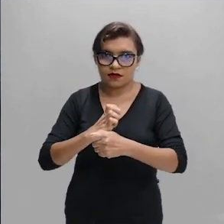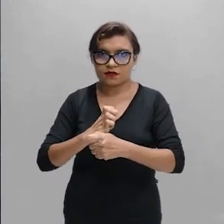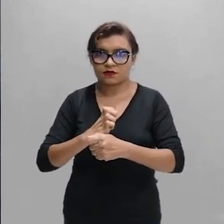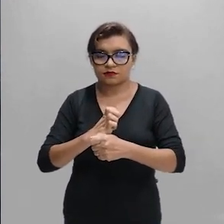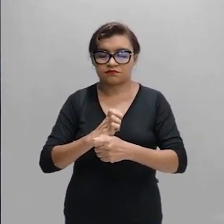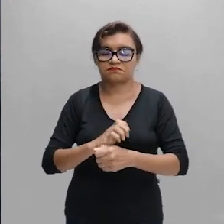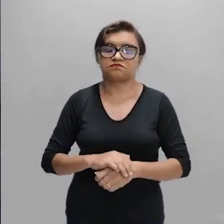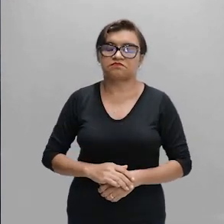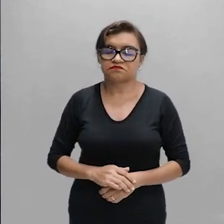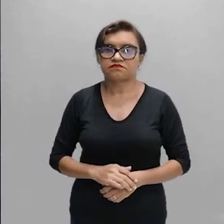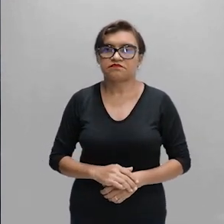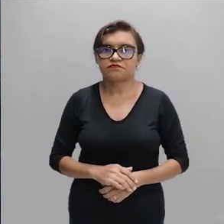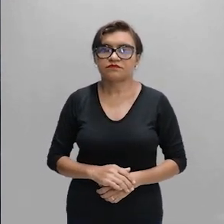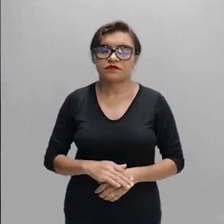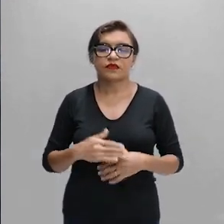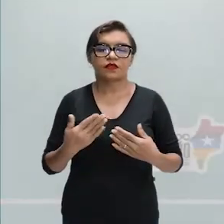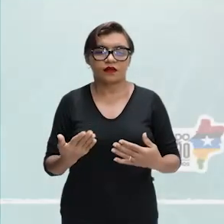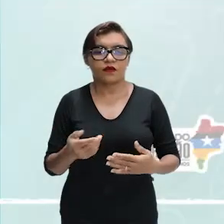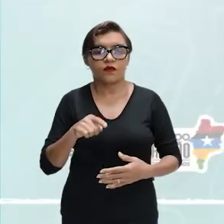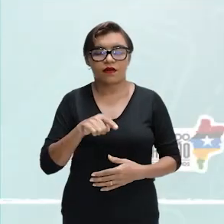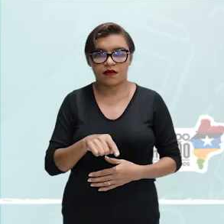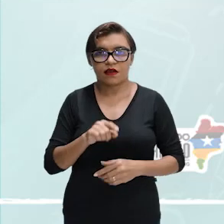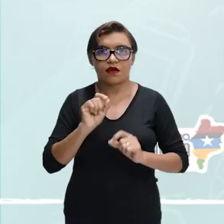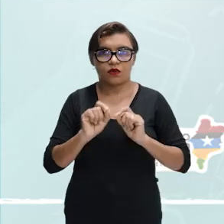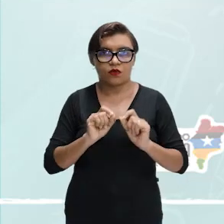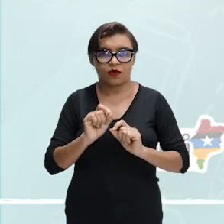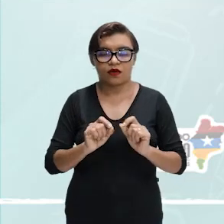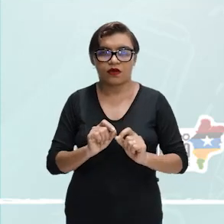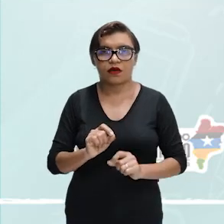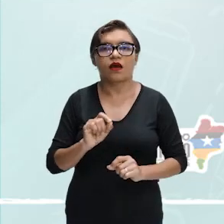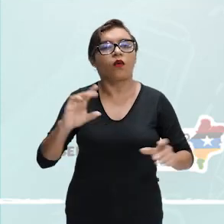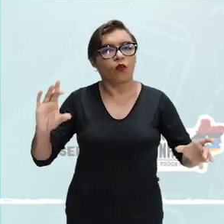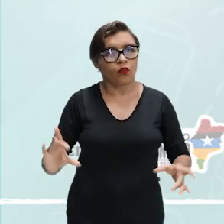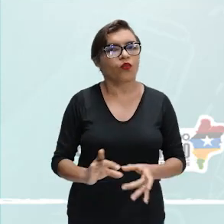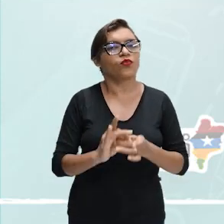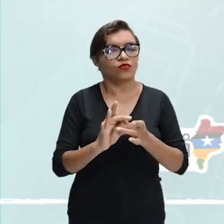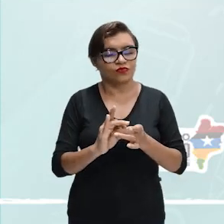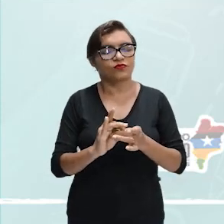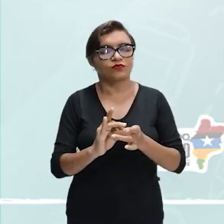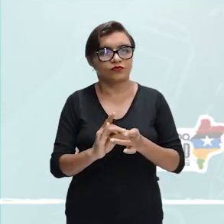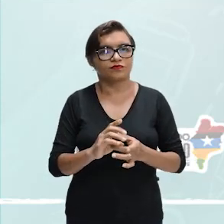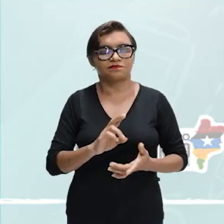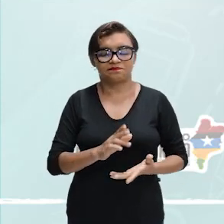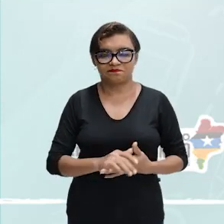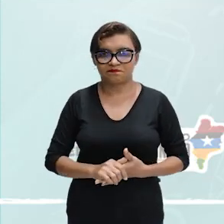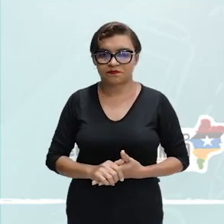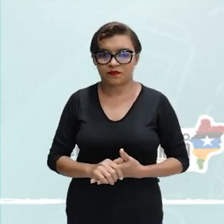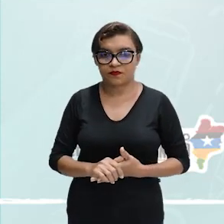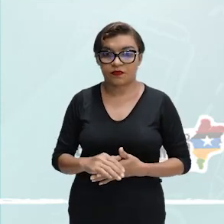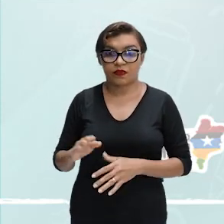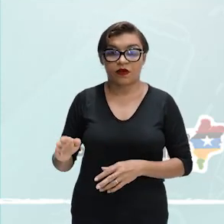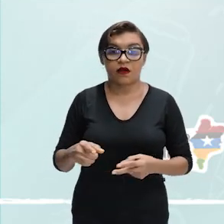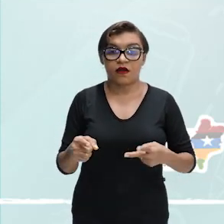camada de valência. Okay? Por isso ele é considerado um condutor, tá certo? O